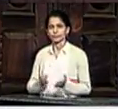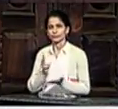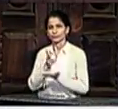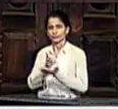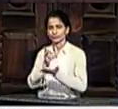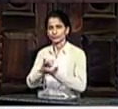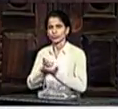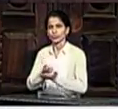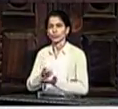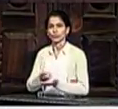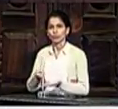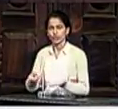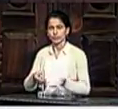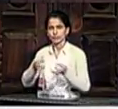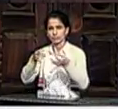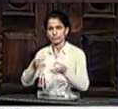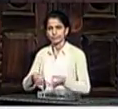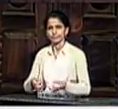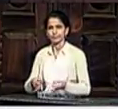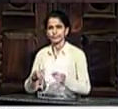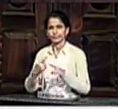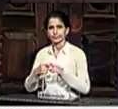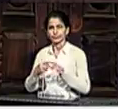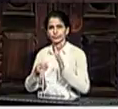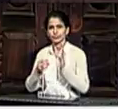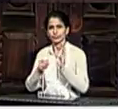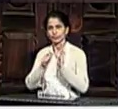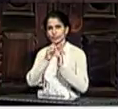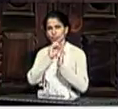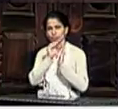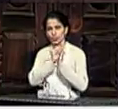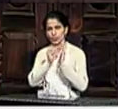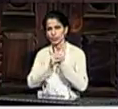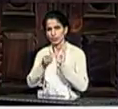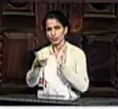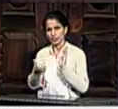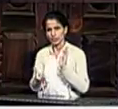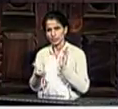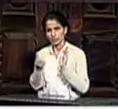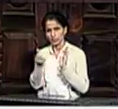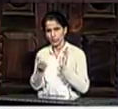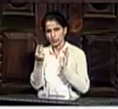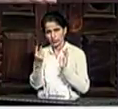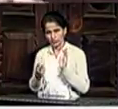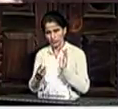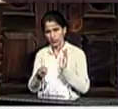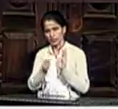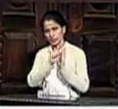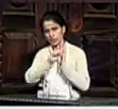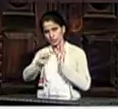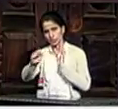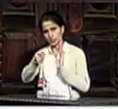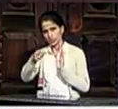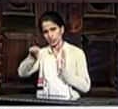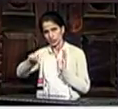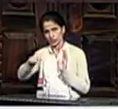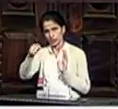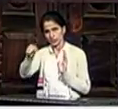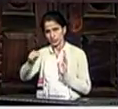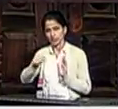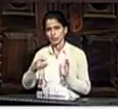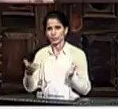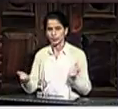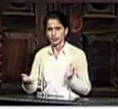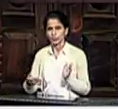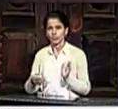vigor porque a emenda 62, que criou o artigo 97 da ATCD,